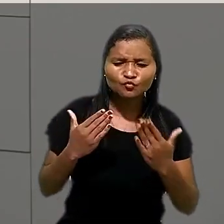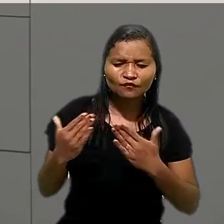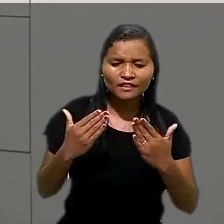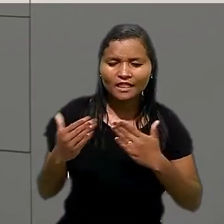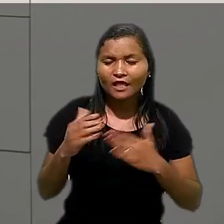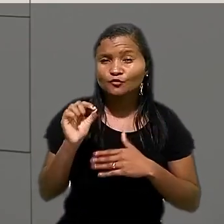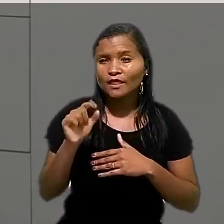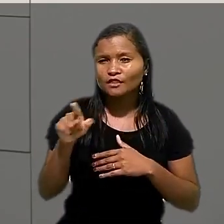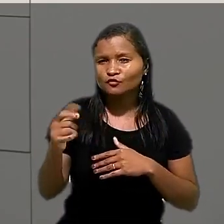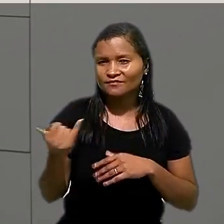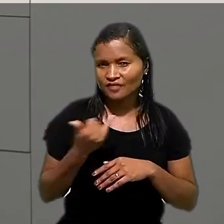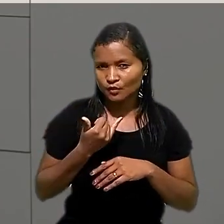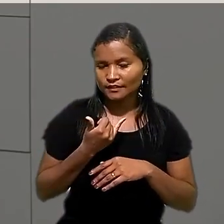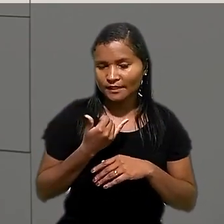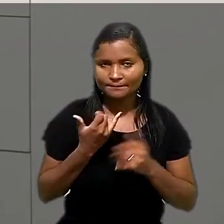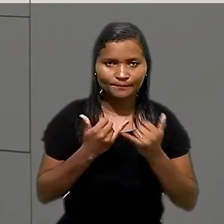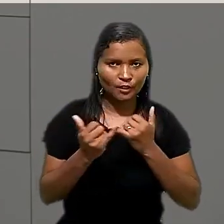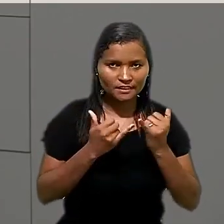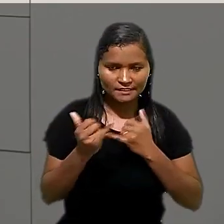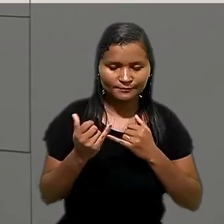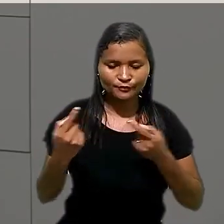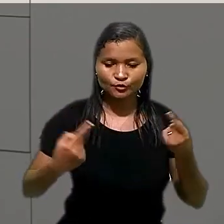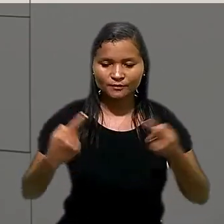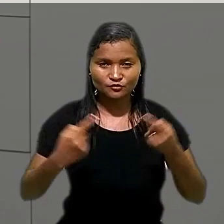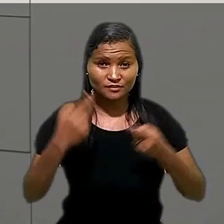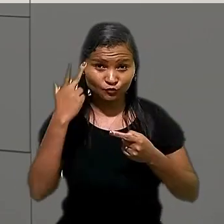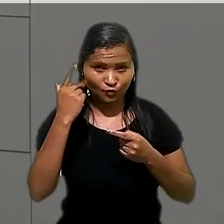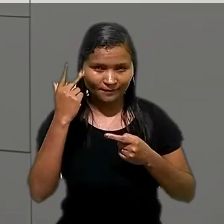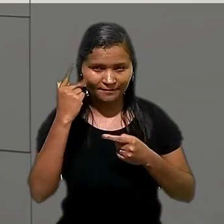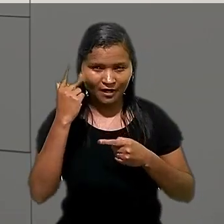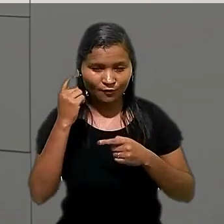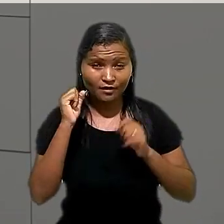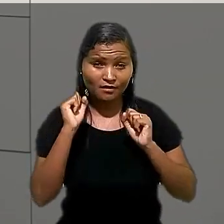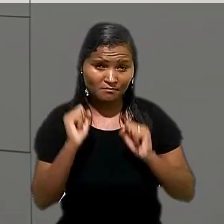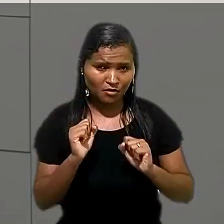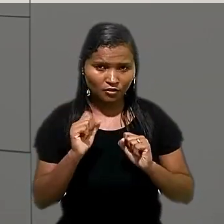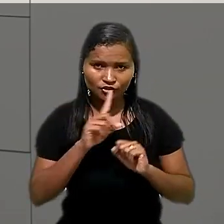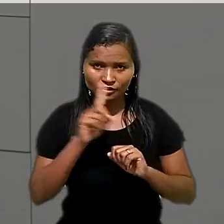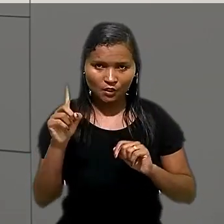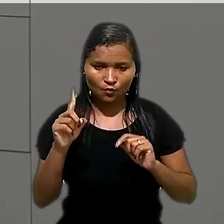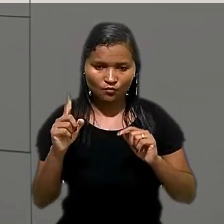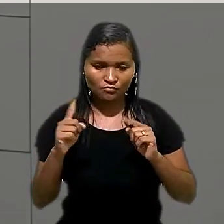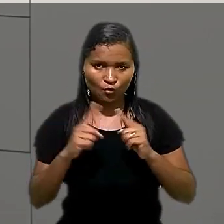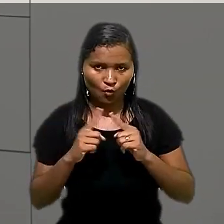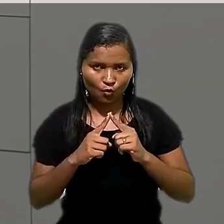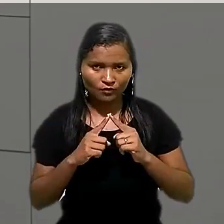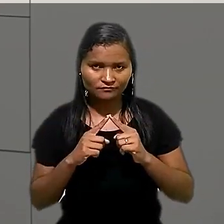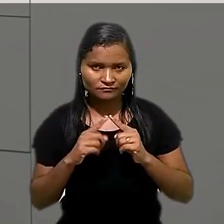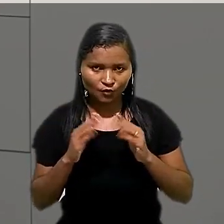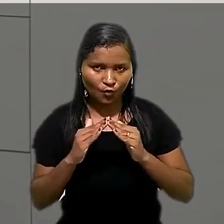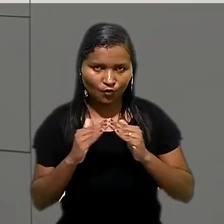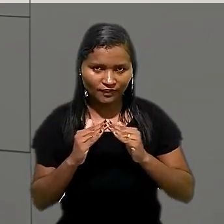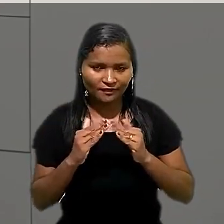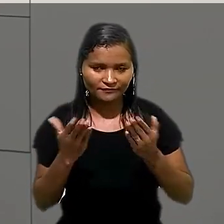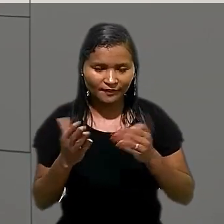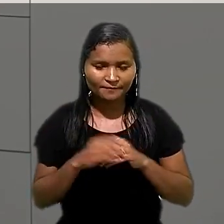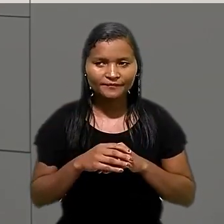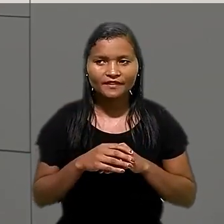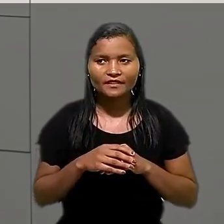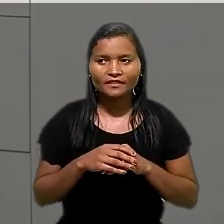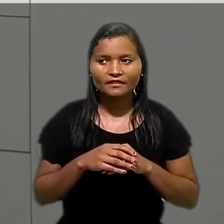que você está me falando então por exemplo numa discussão normal a gente pode ter discordâncias e a gente pode não